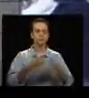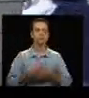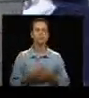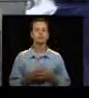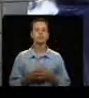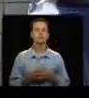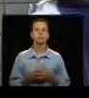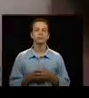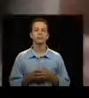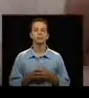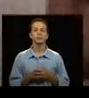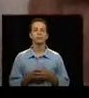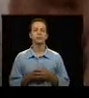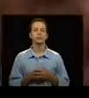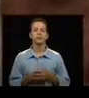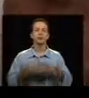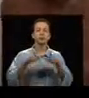Nadson, pode vir, Nadson.